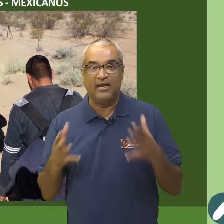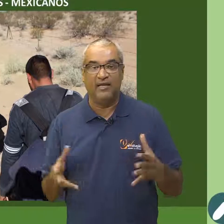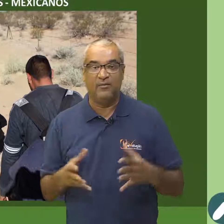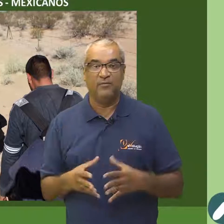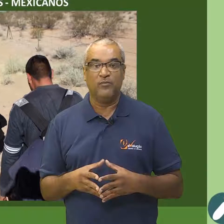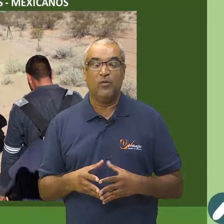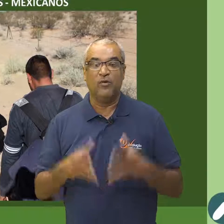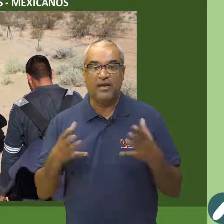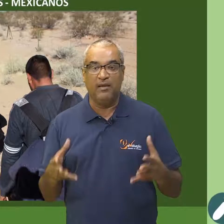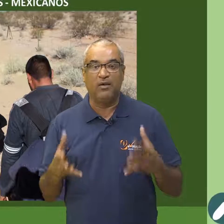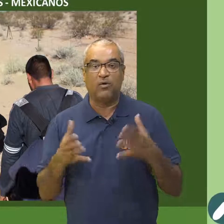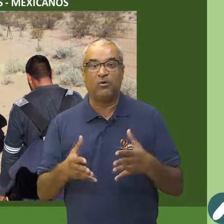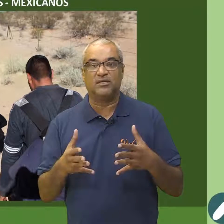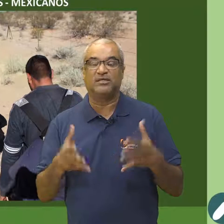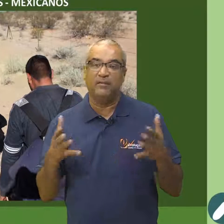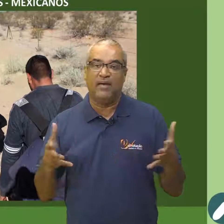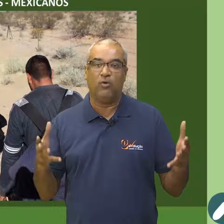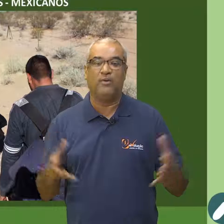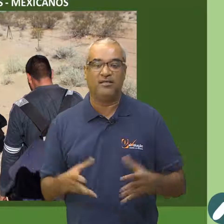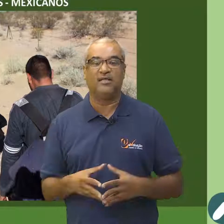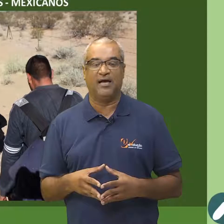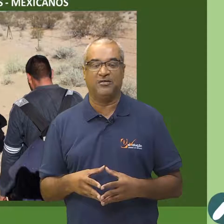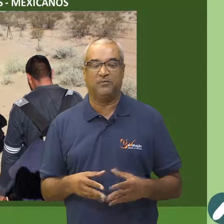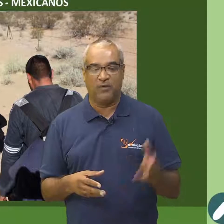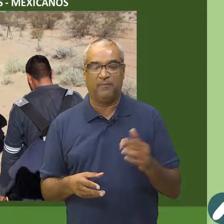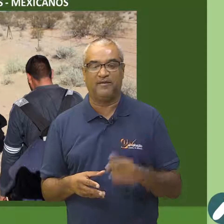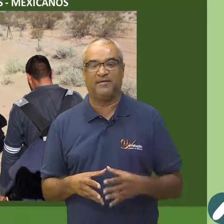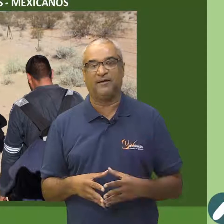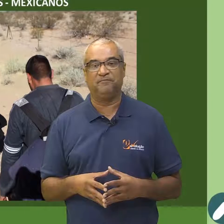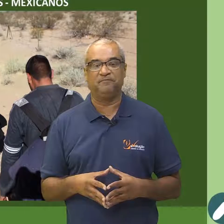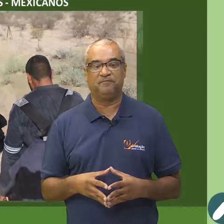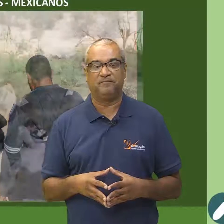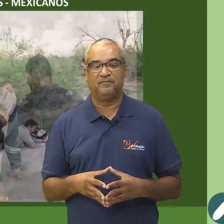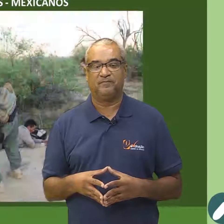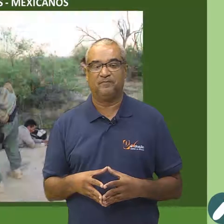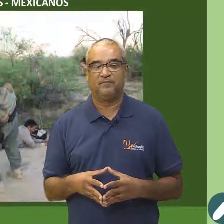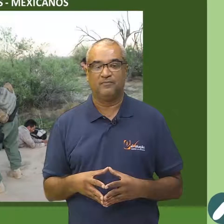um crime contra também a humanidade. Pode passar.